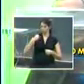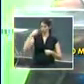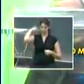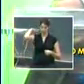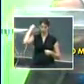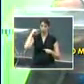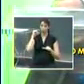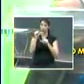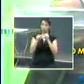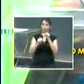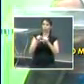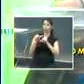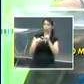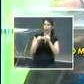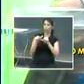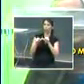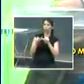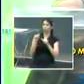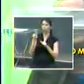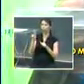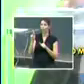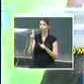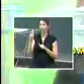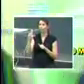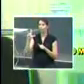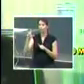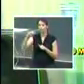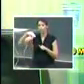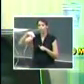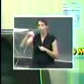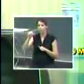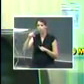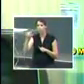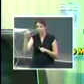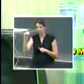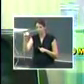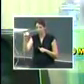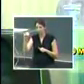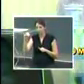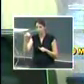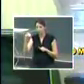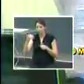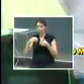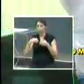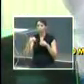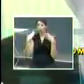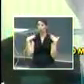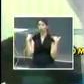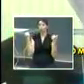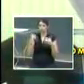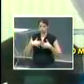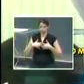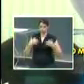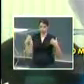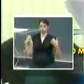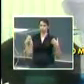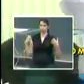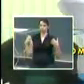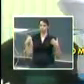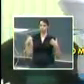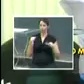2 pedacinhos novinhos e fechou meu peito. E quando ele estava saindo com aquela bandeja, com aquele negócio podre na mão, ele olhou para trás e disse: te dei 2 pulmões